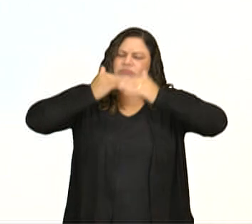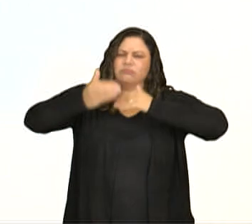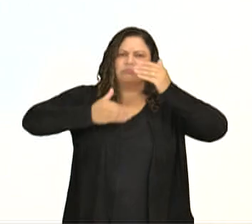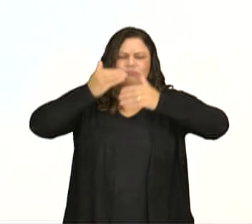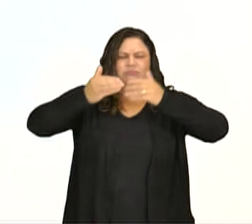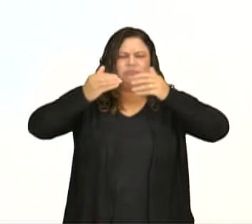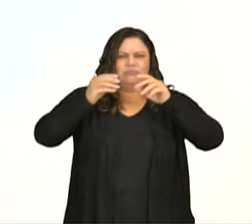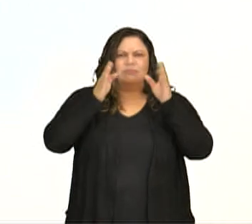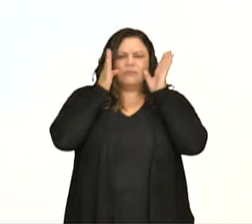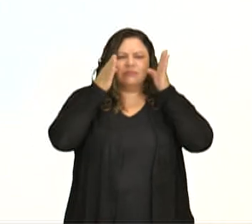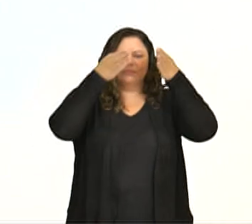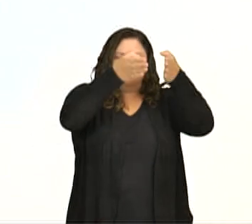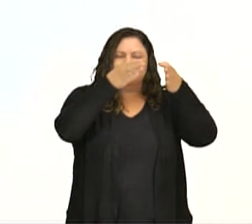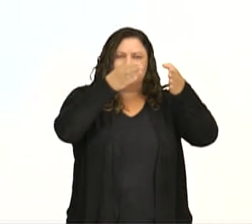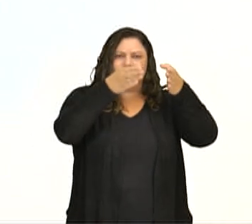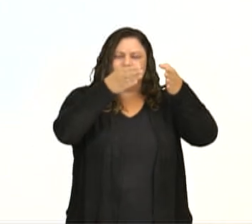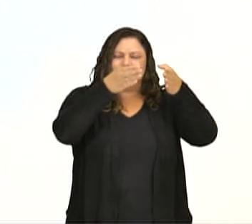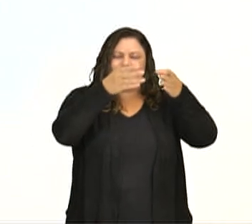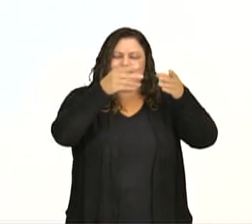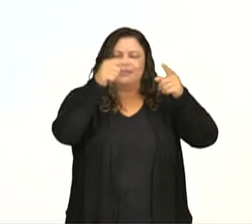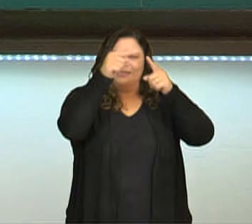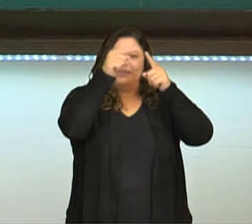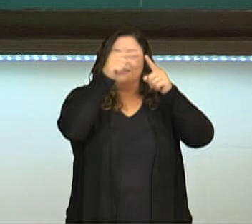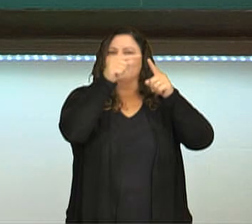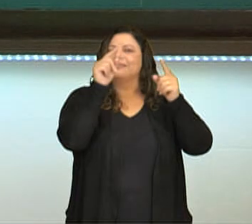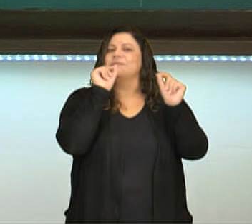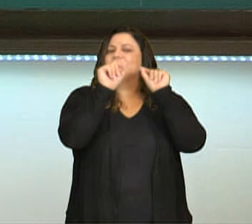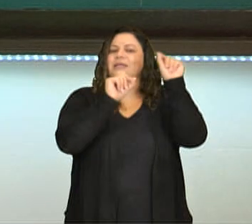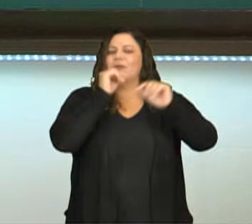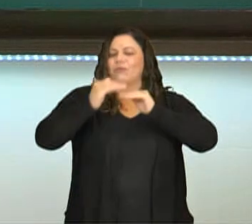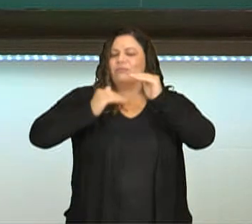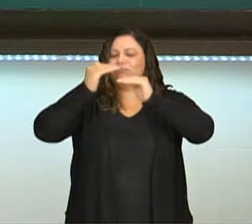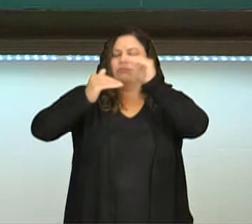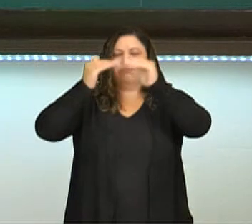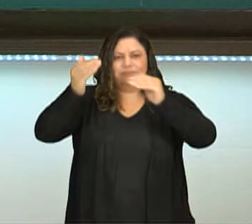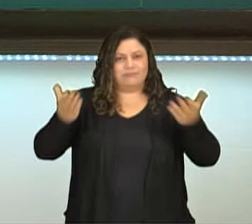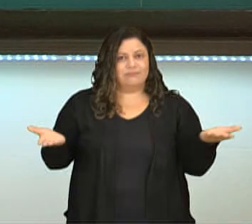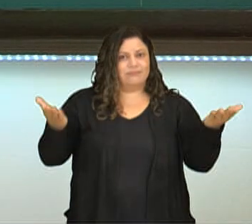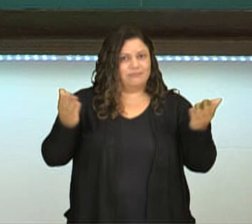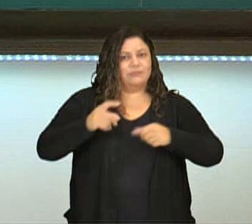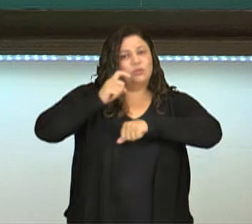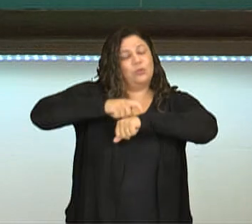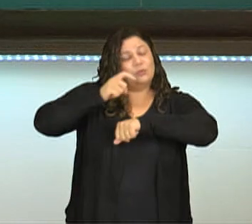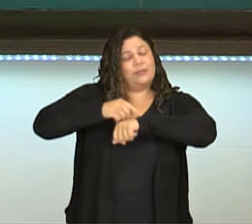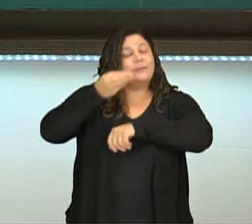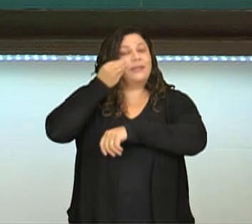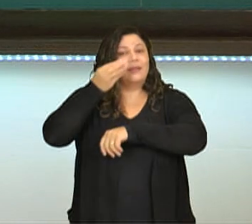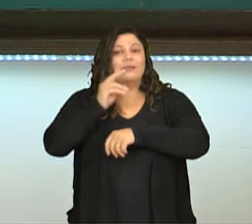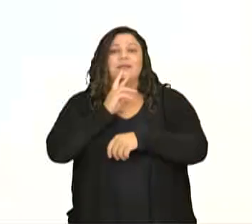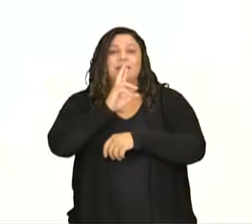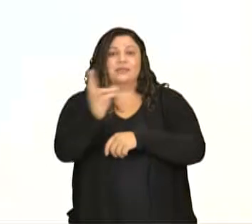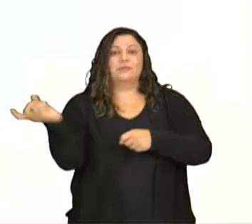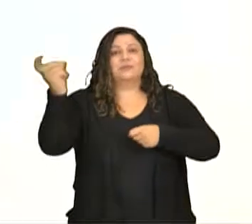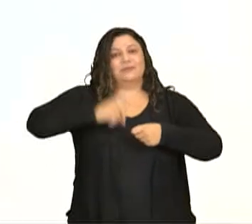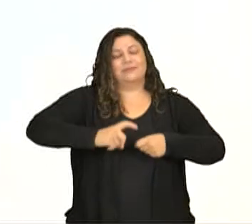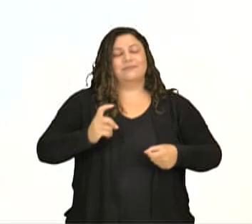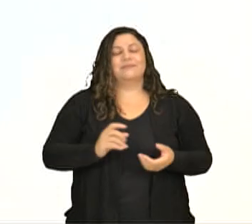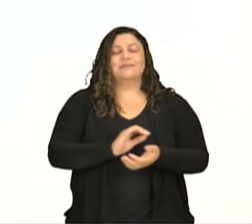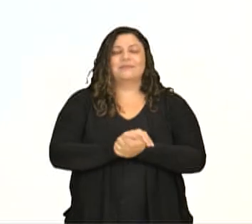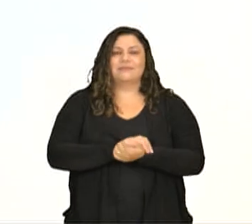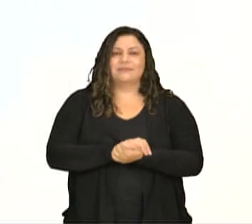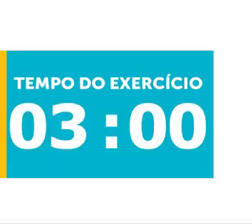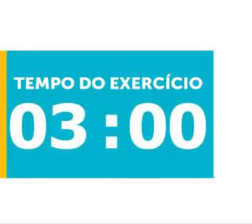especializam em alguma coisa, à medida que acontece essa evolução? Dou um tempinho para vocês tentarem responder e já voltamos.